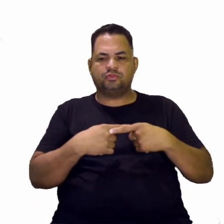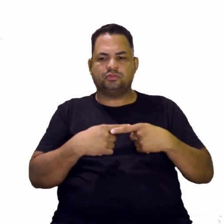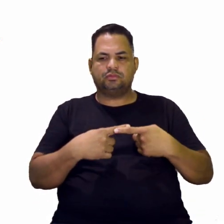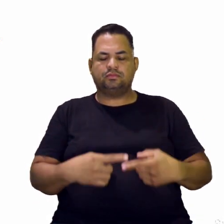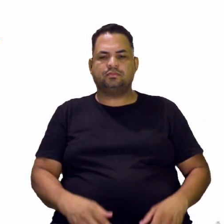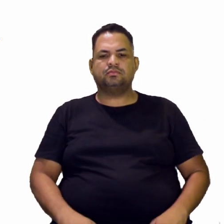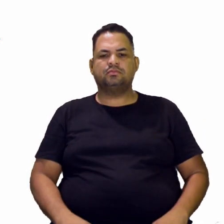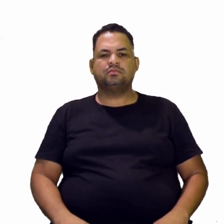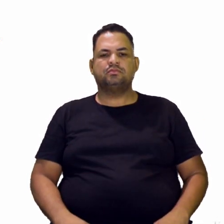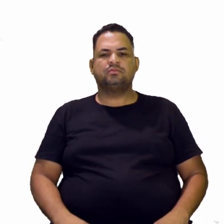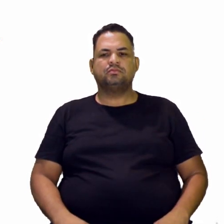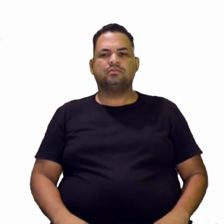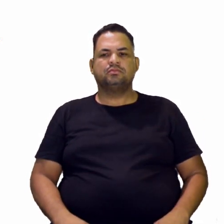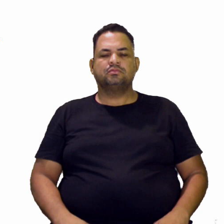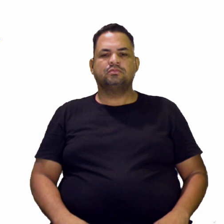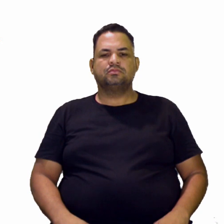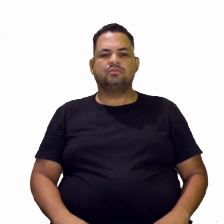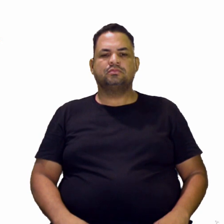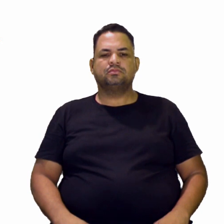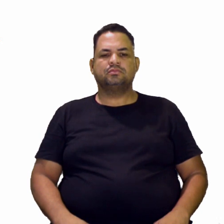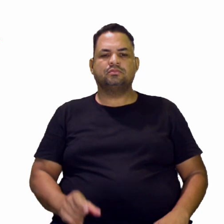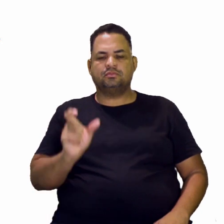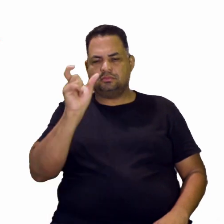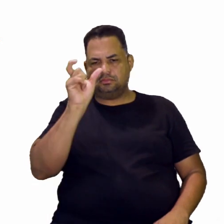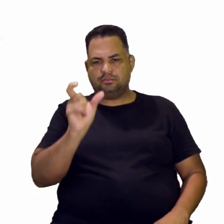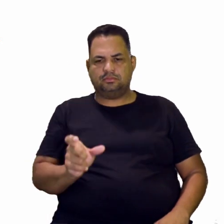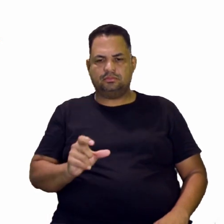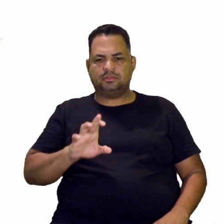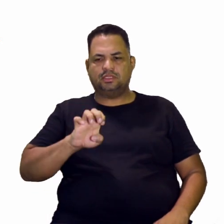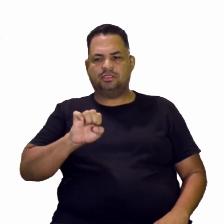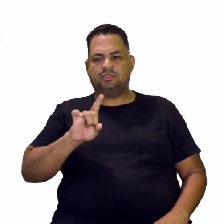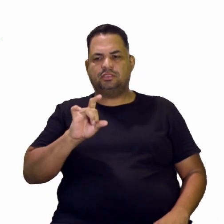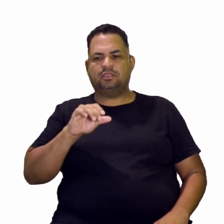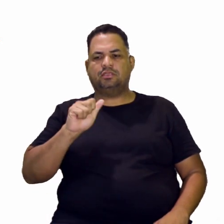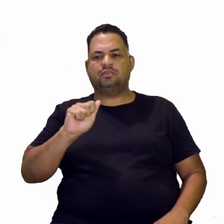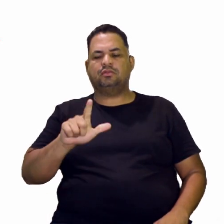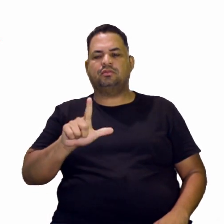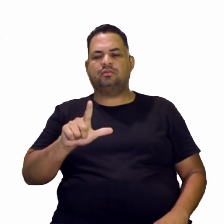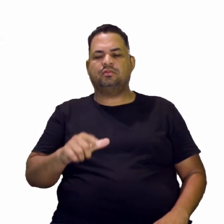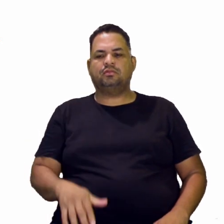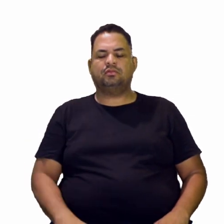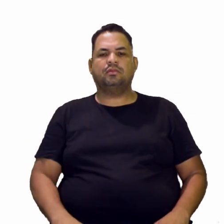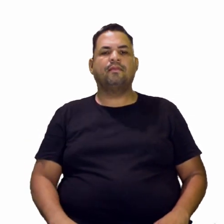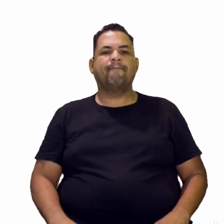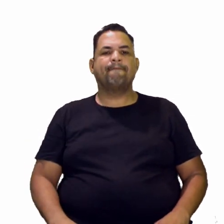né, o indivíduo ele é estéril.